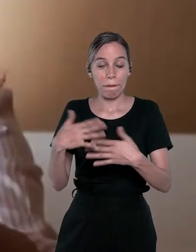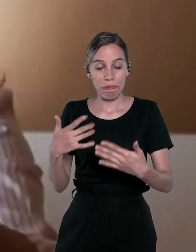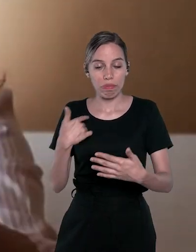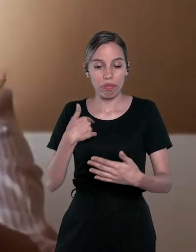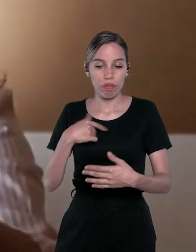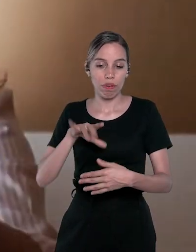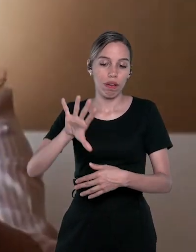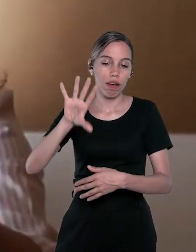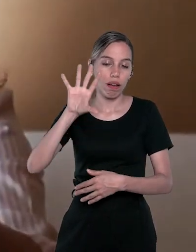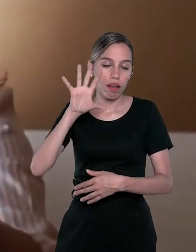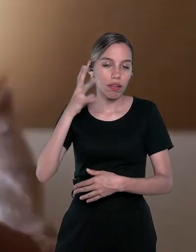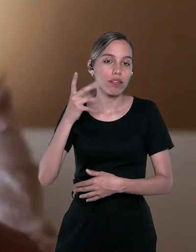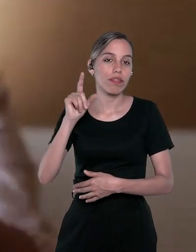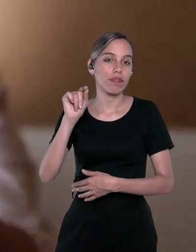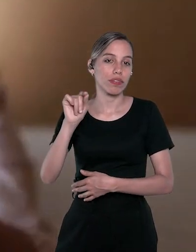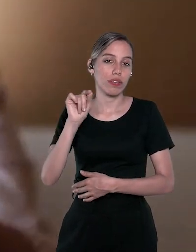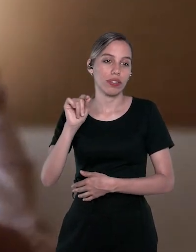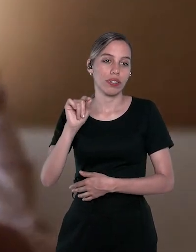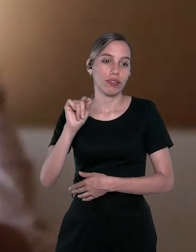resolvi